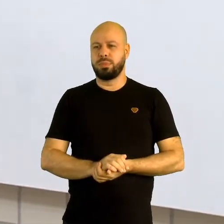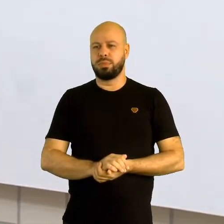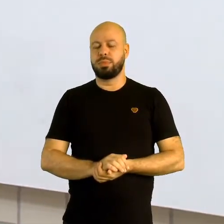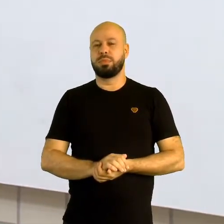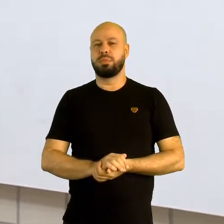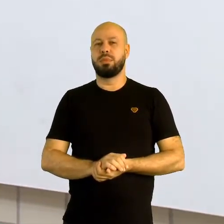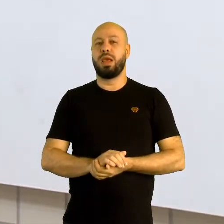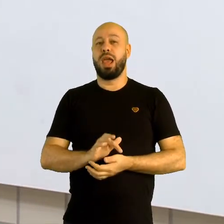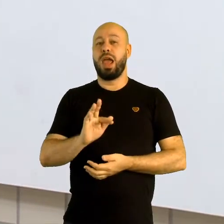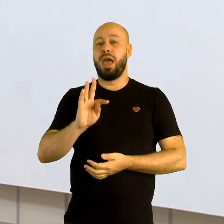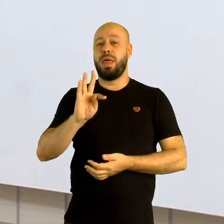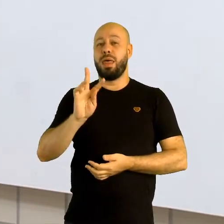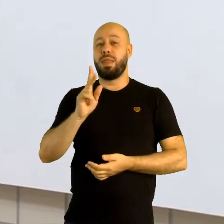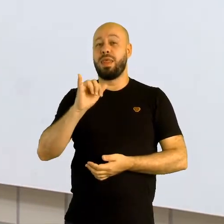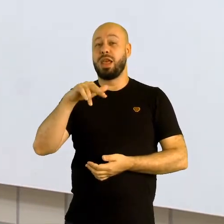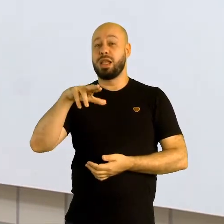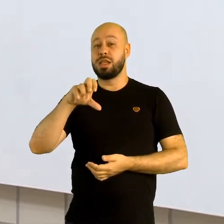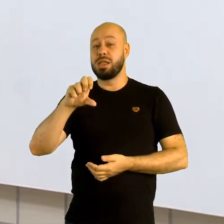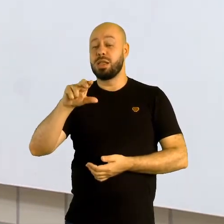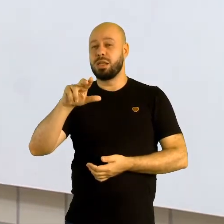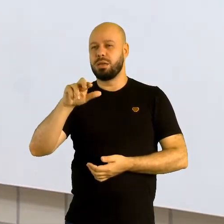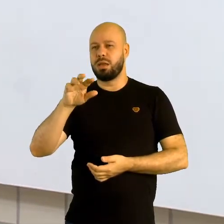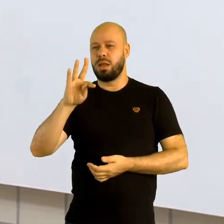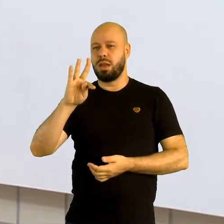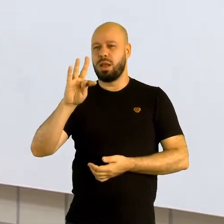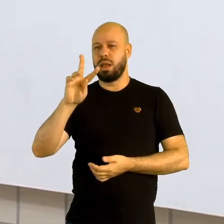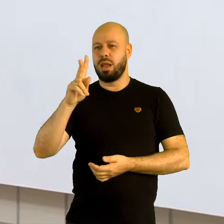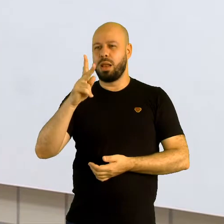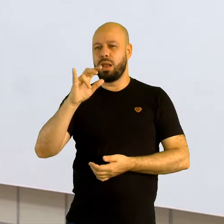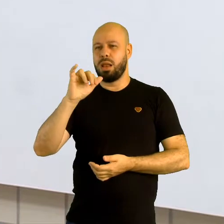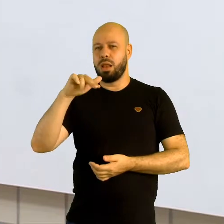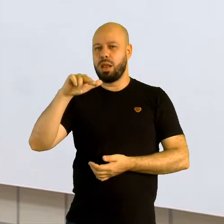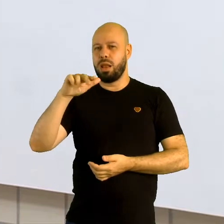Things, coisas, ou seja, bed,